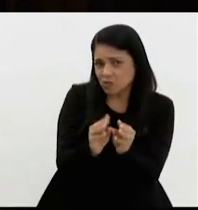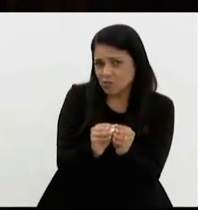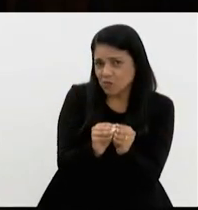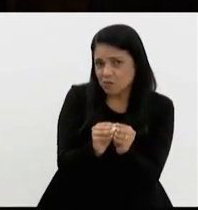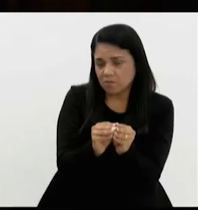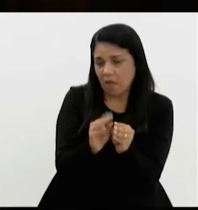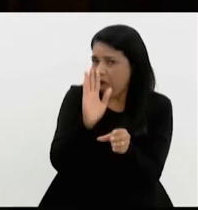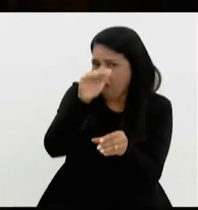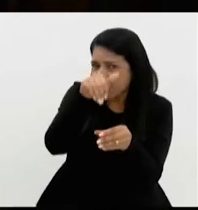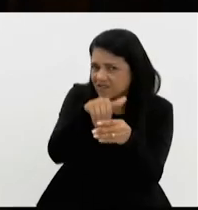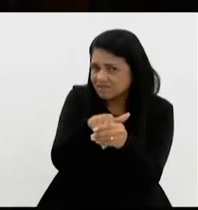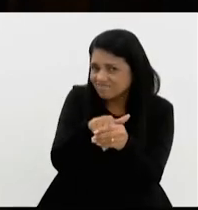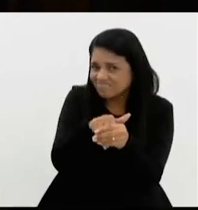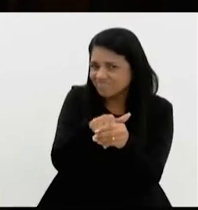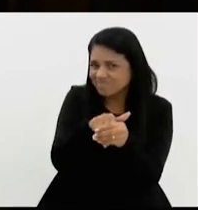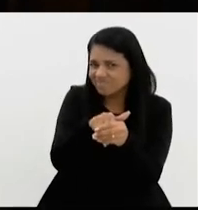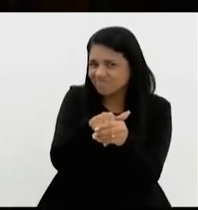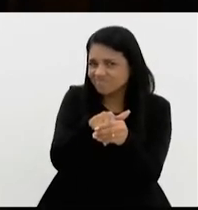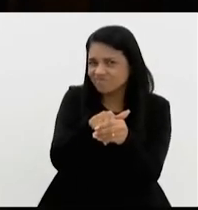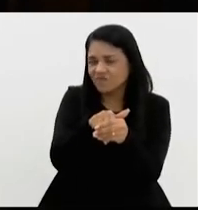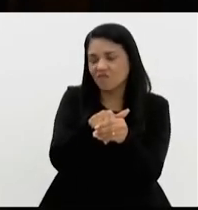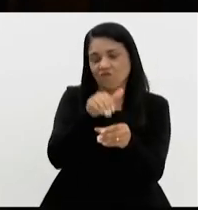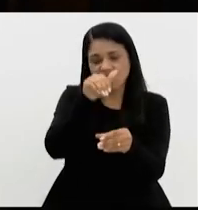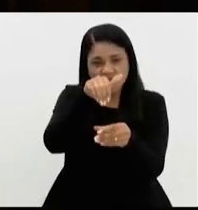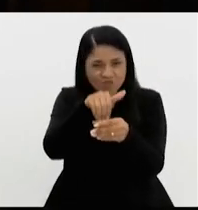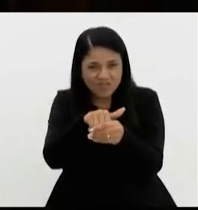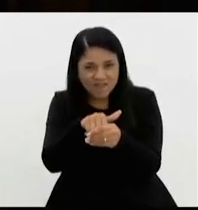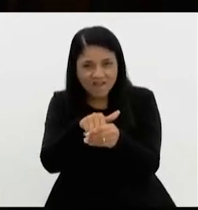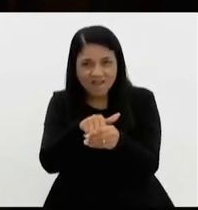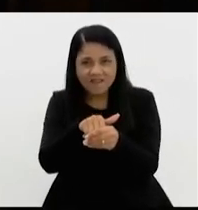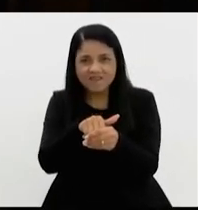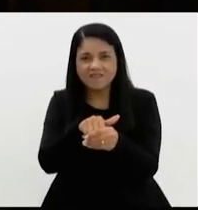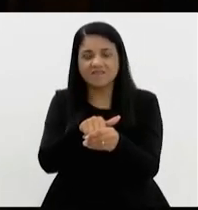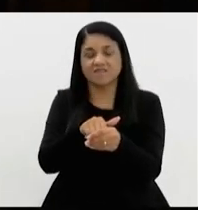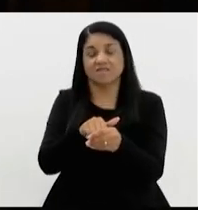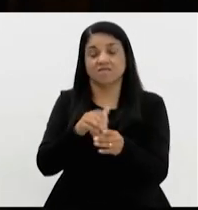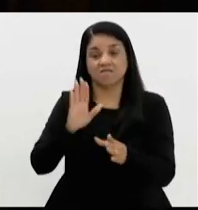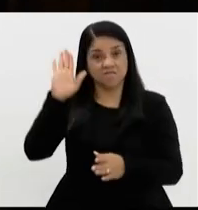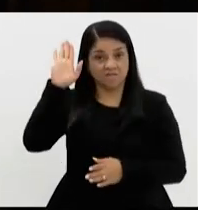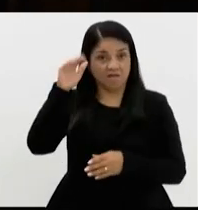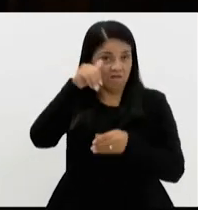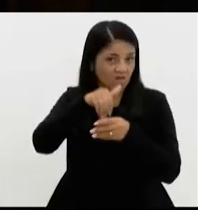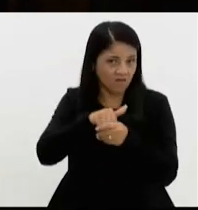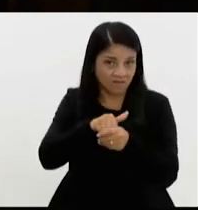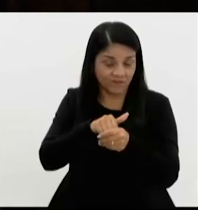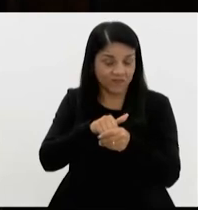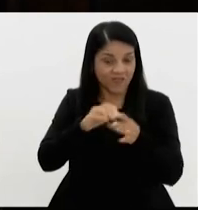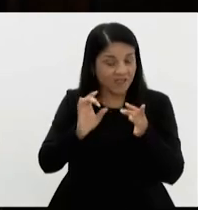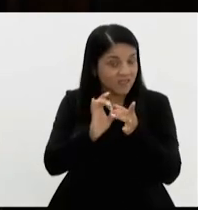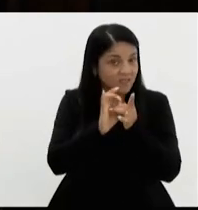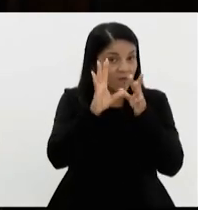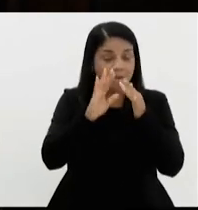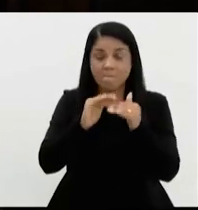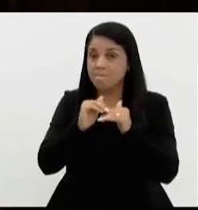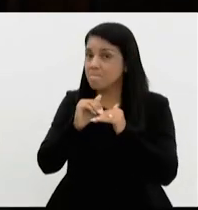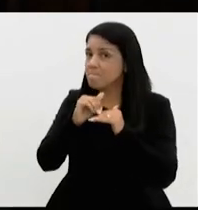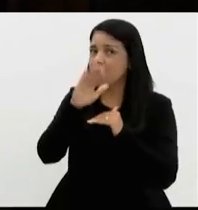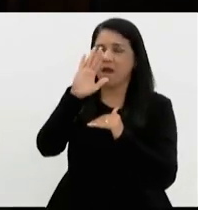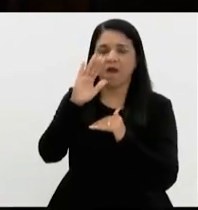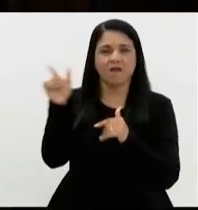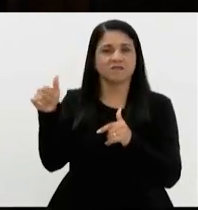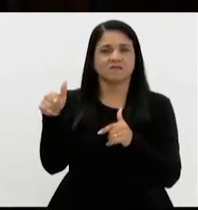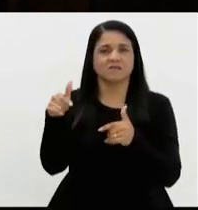eleitoral de votar e ser votado a democracia é muito mais do que isso como o ministro fiano colocou